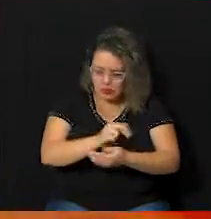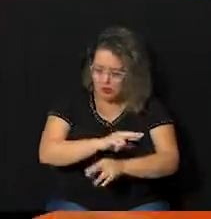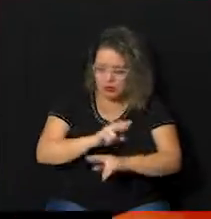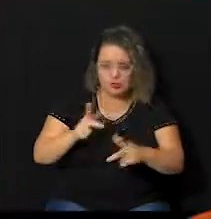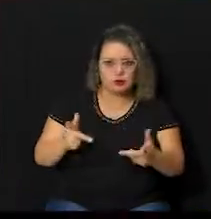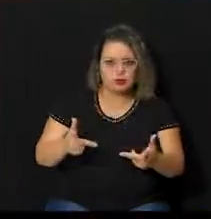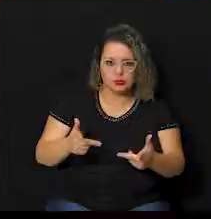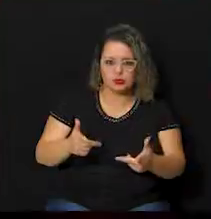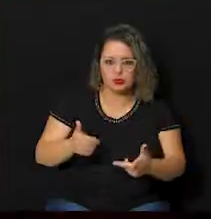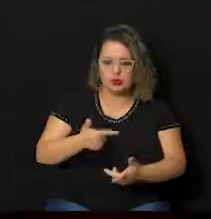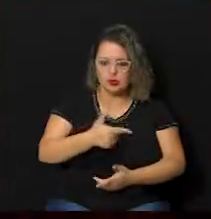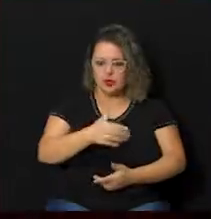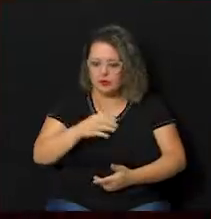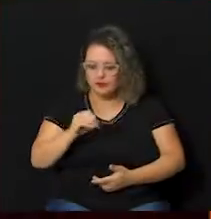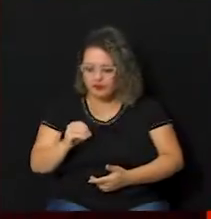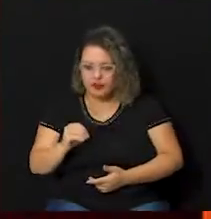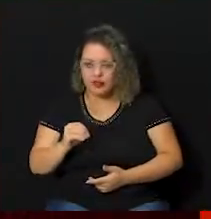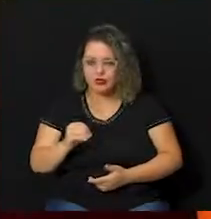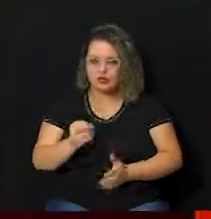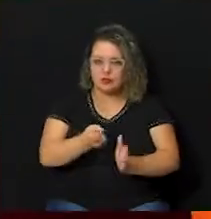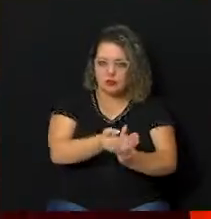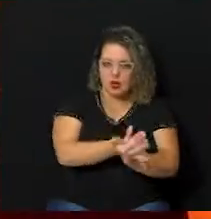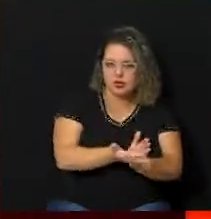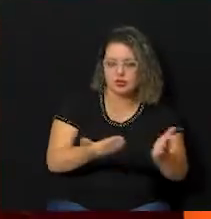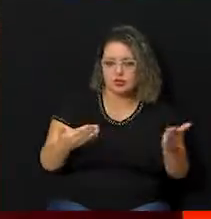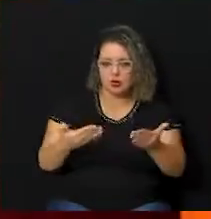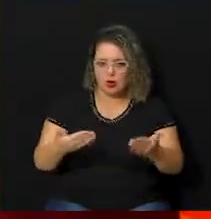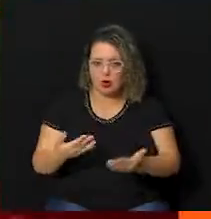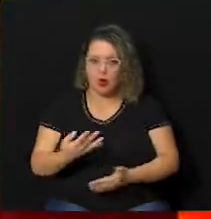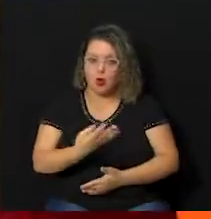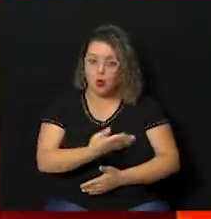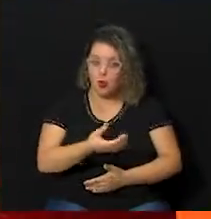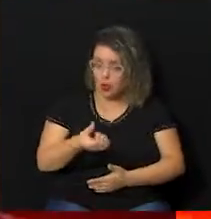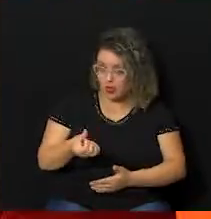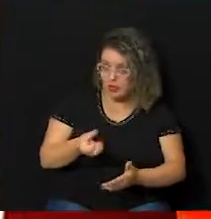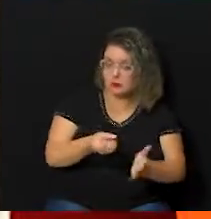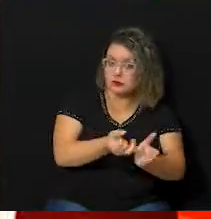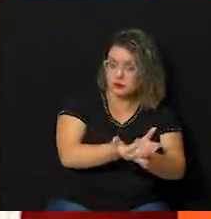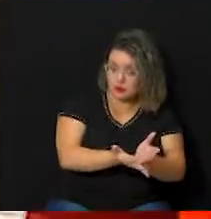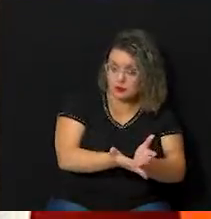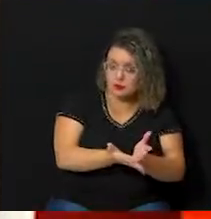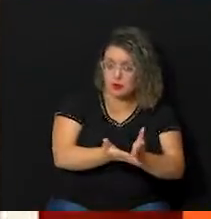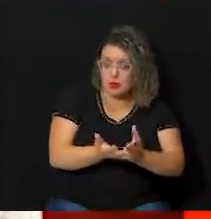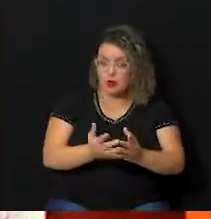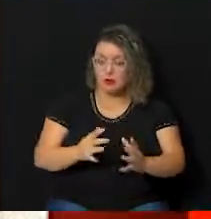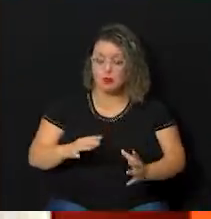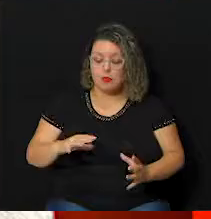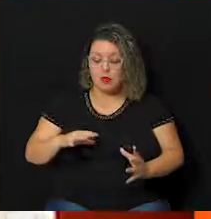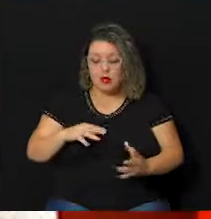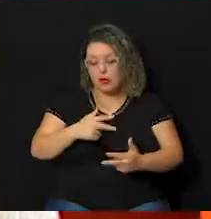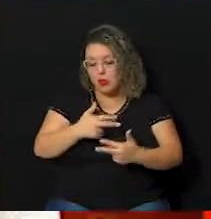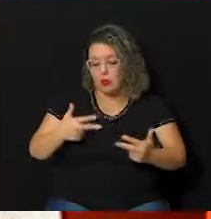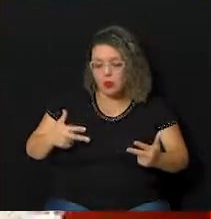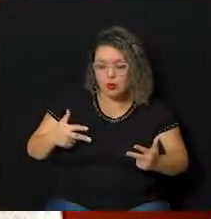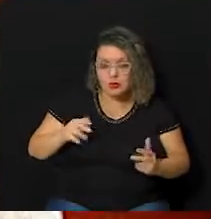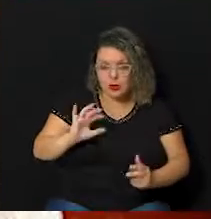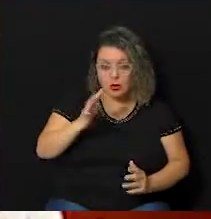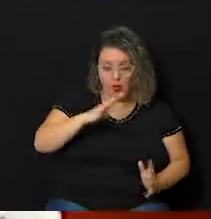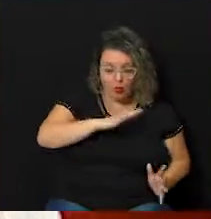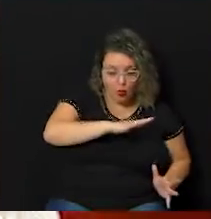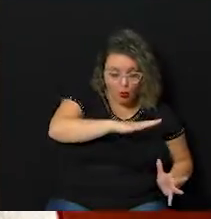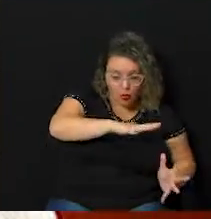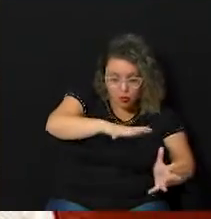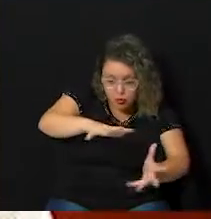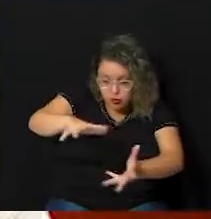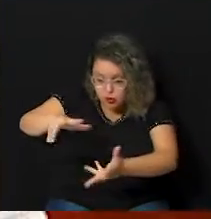Originalmente eram 20 páginas, agora ficou com 46. Então, como é um quadrinho que se passa no espaço, uma coisa que eu sentia muita falta era